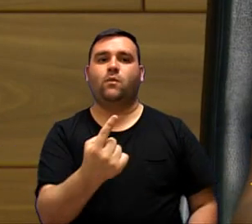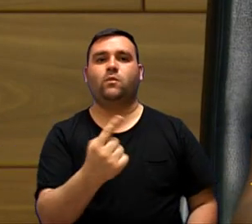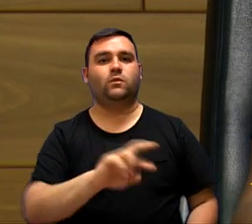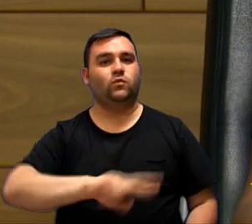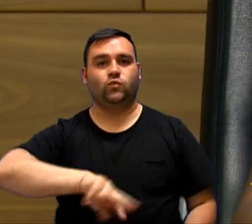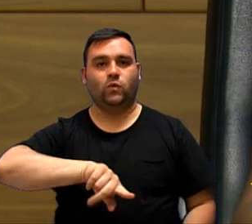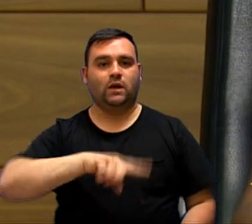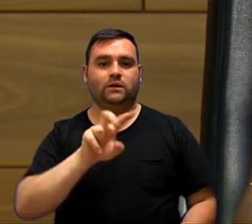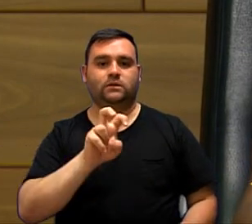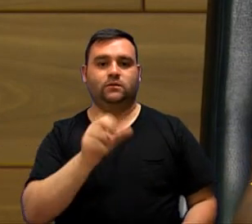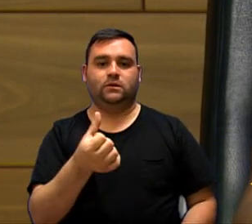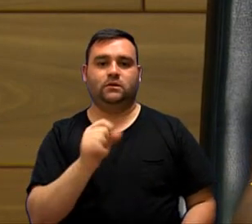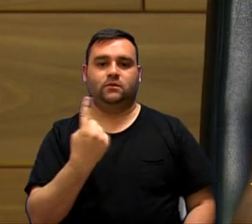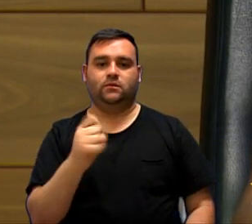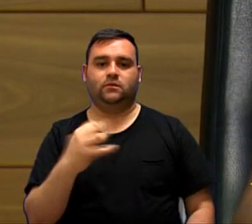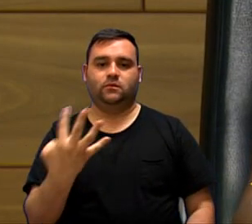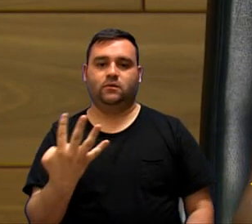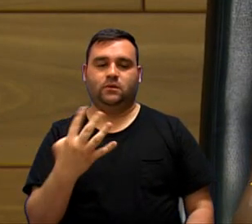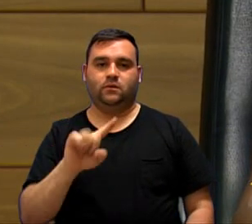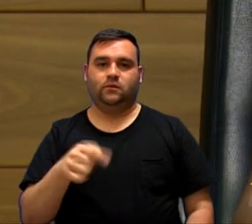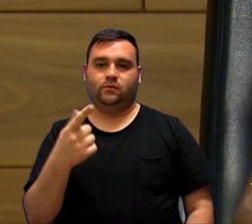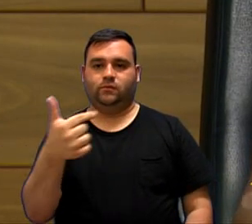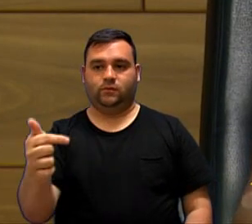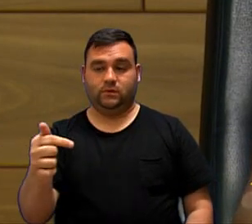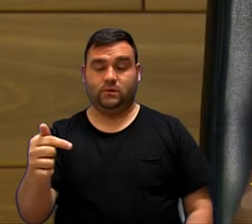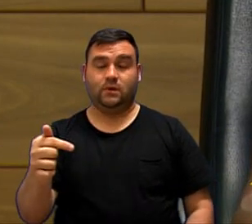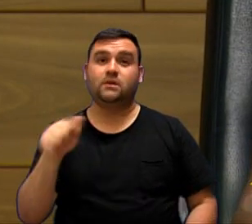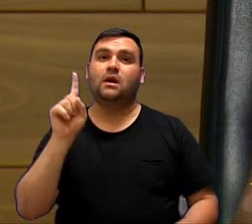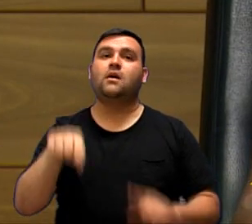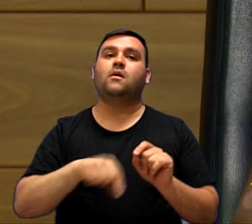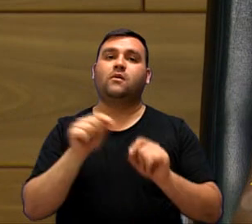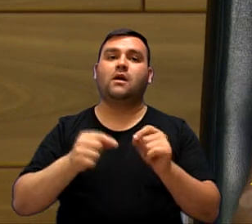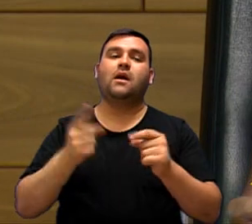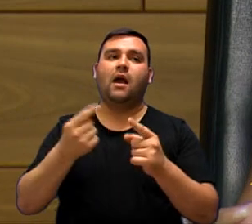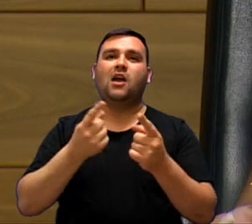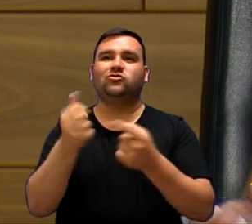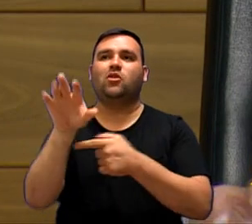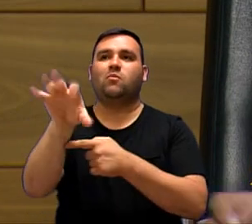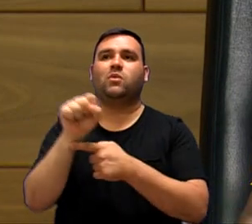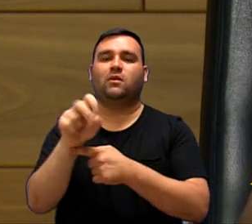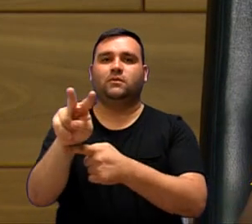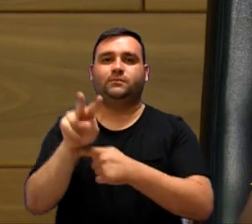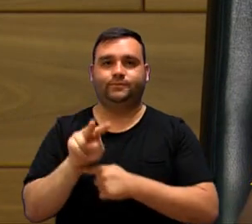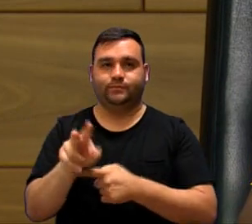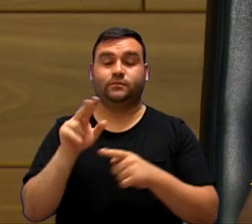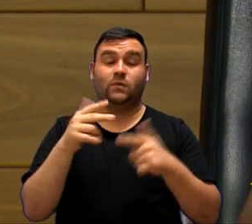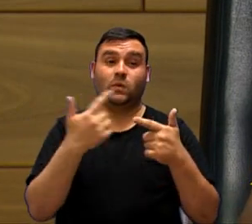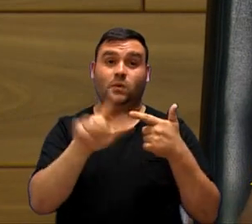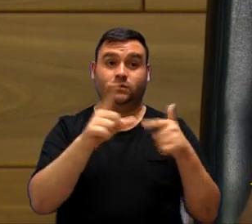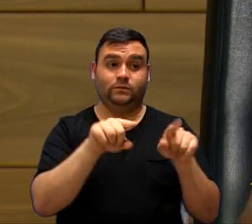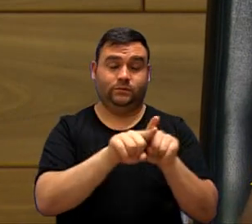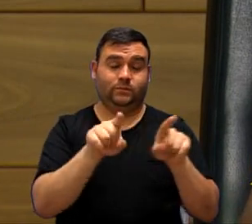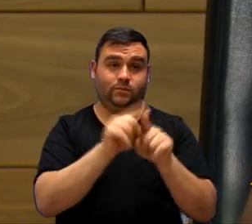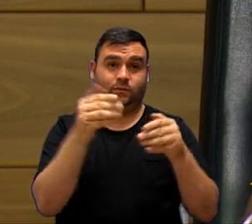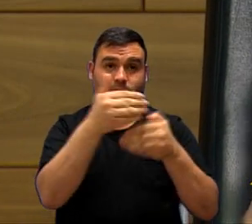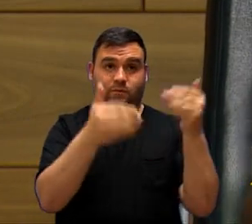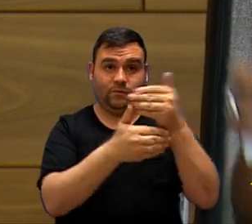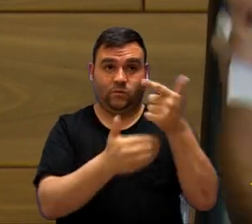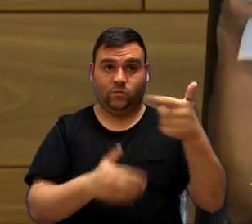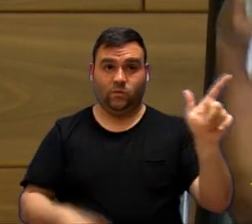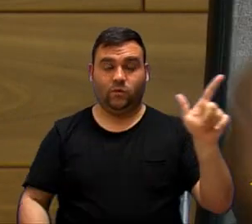o 56.184 é fonte 7, que é a operação de crédito. Em seguida, no próximo